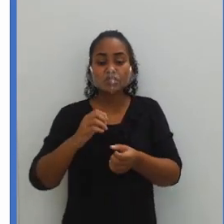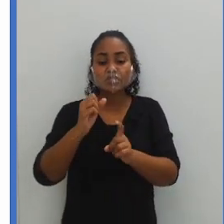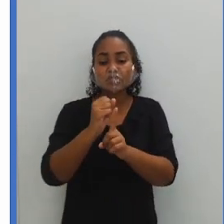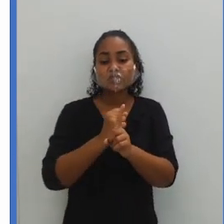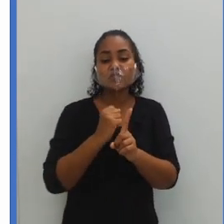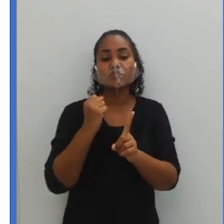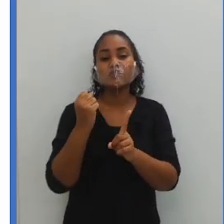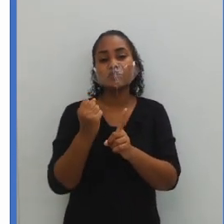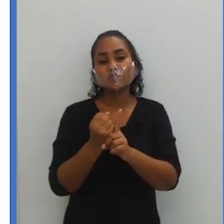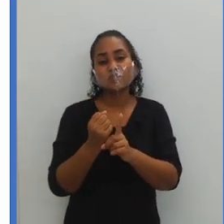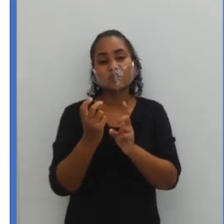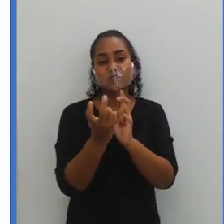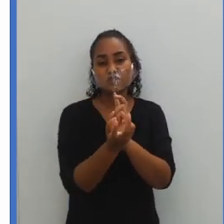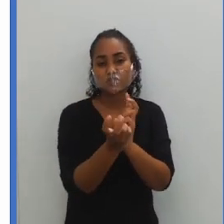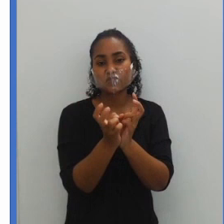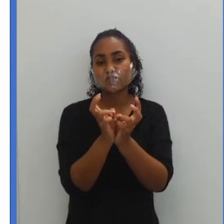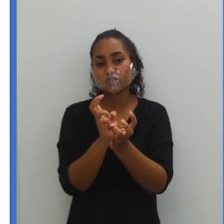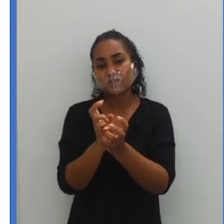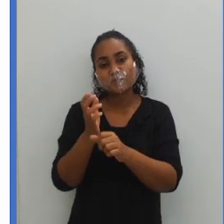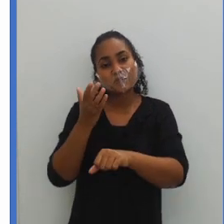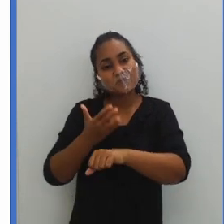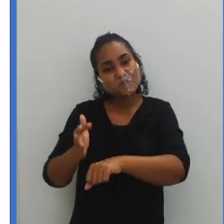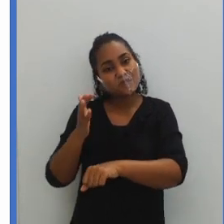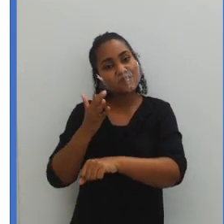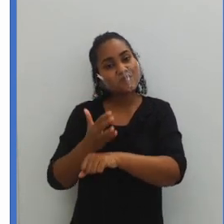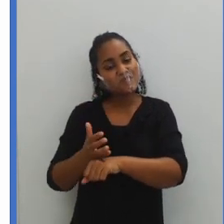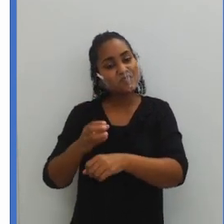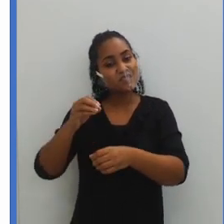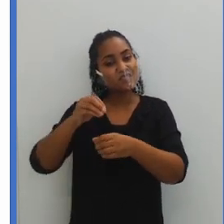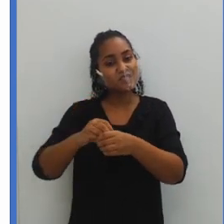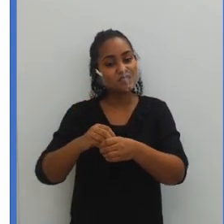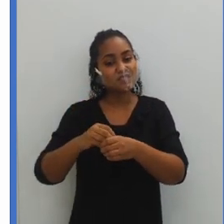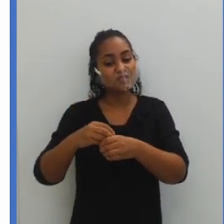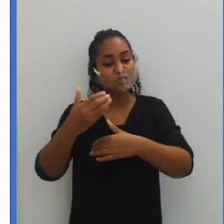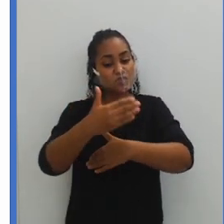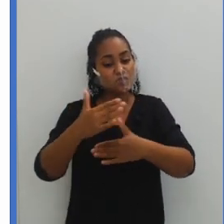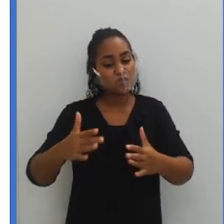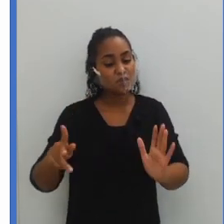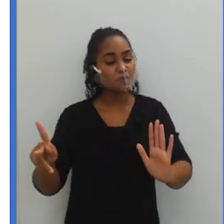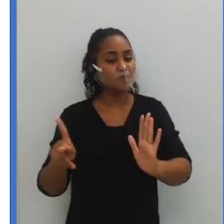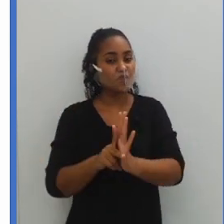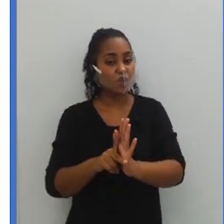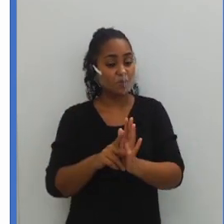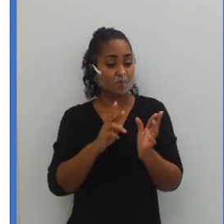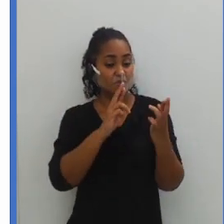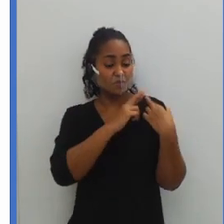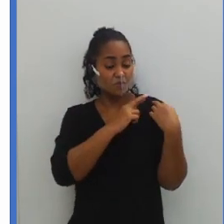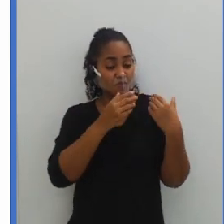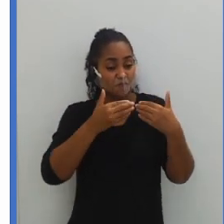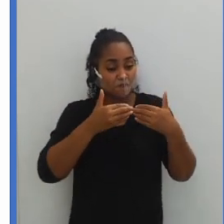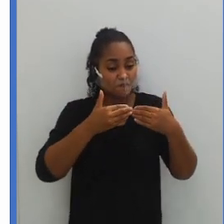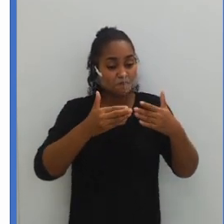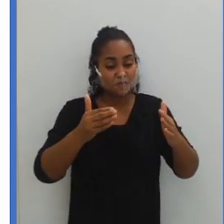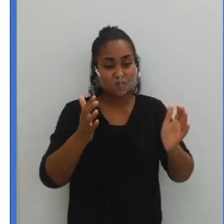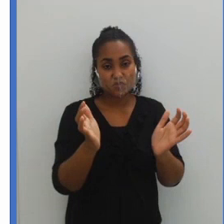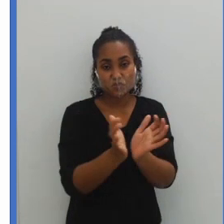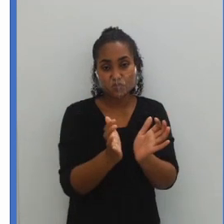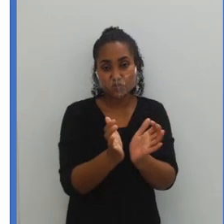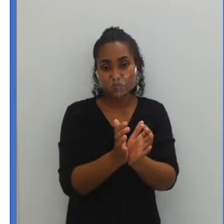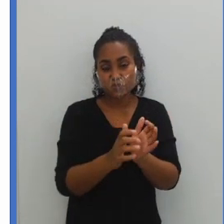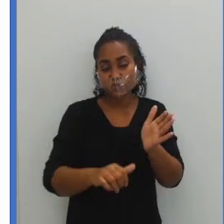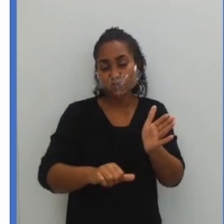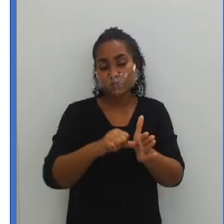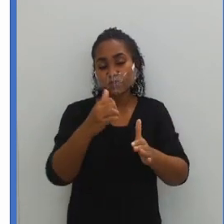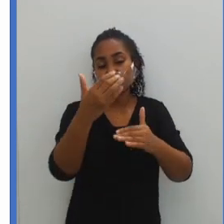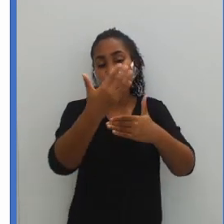na sociedade, a luta começou a ser praticada em academias. E a pessoa responsável por abrir essa turma